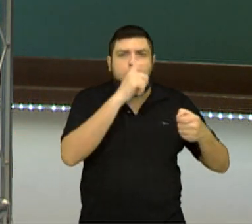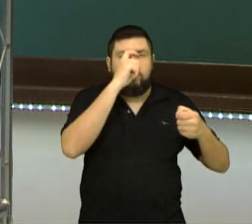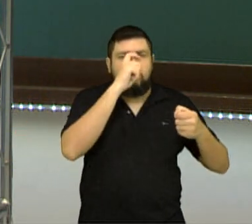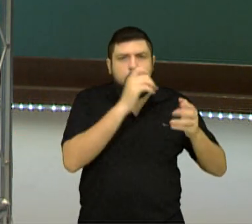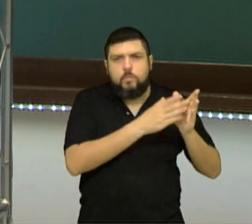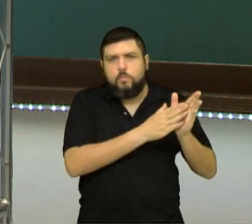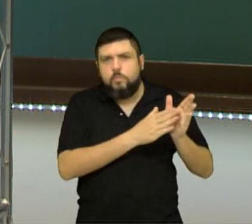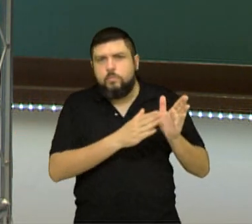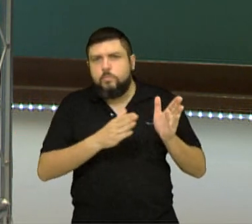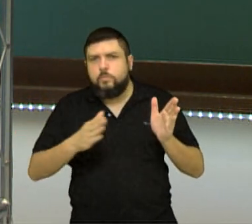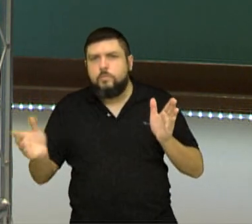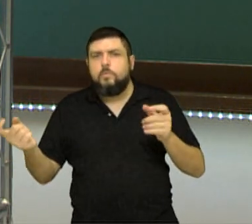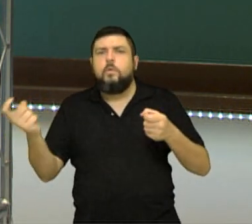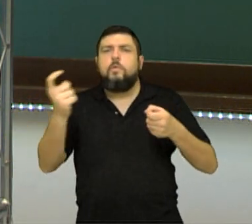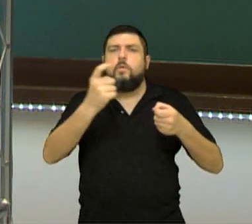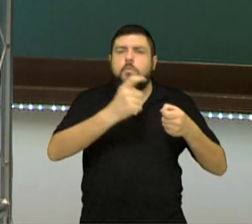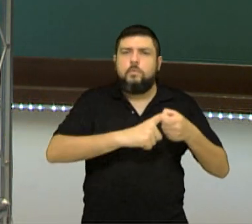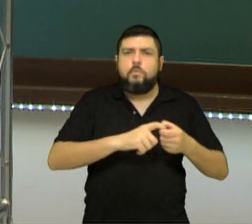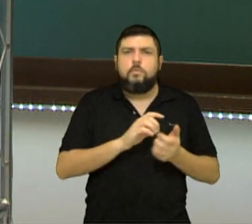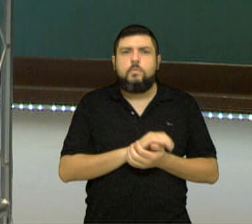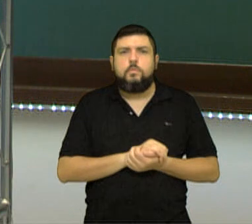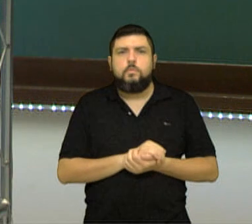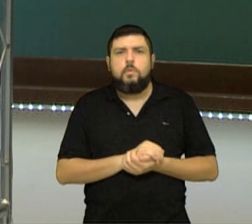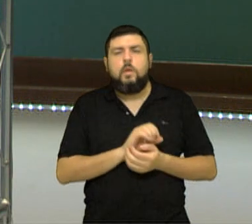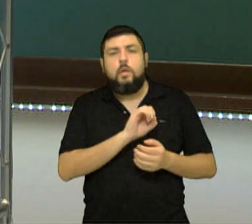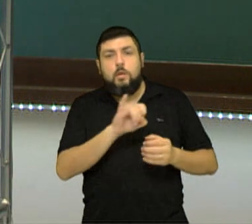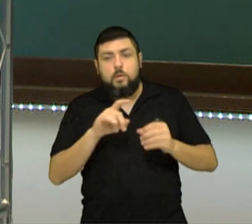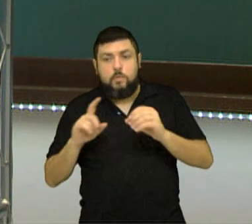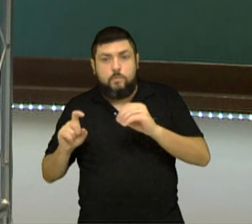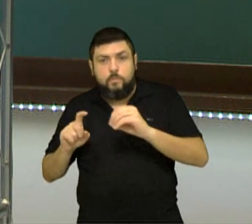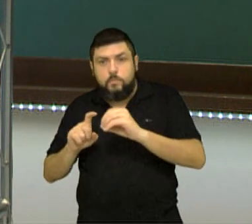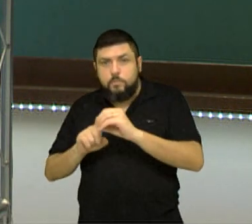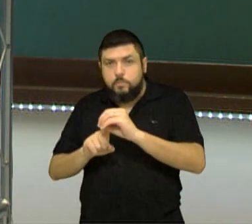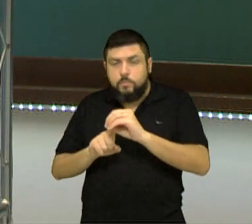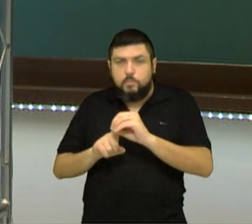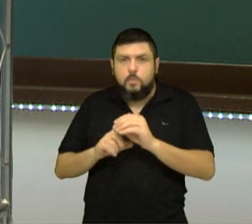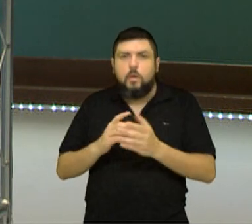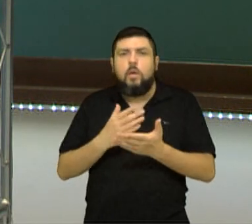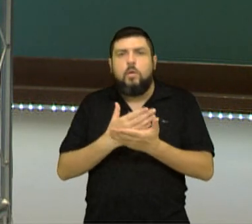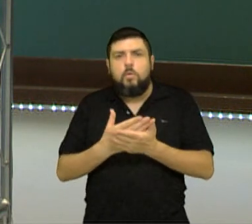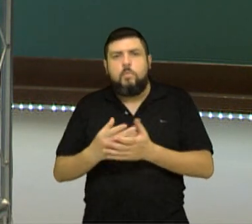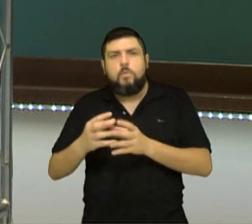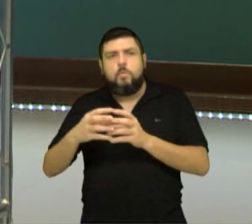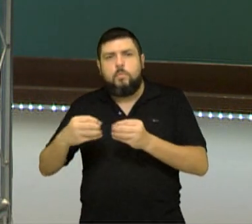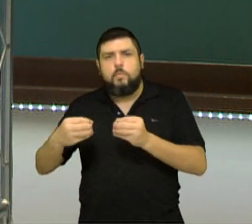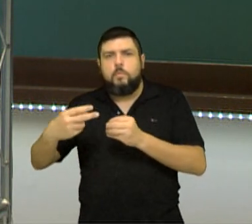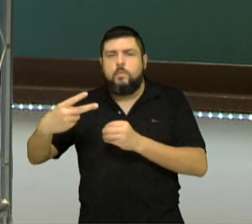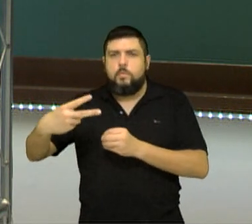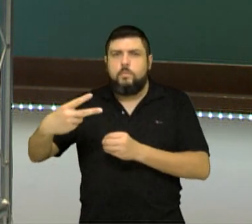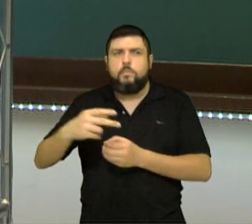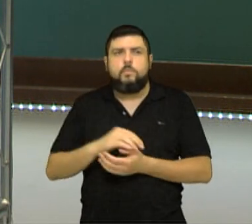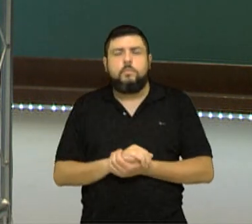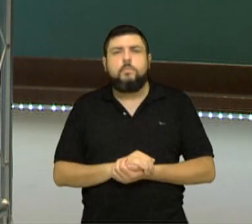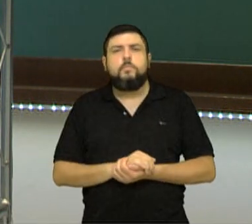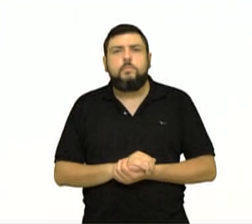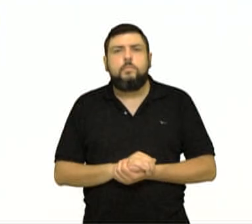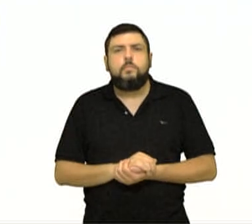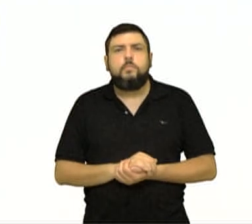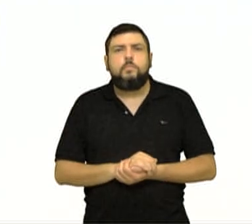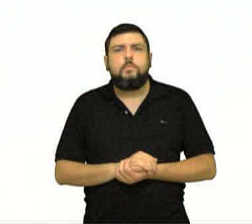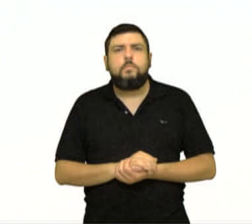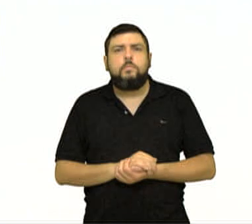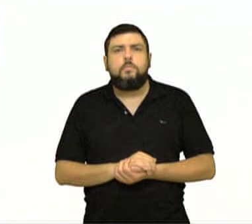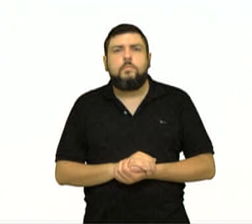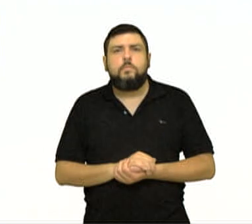o ciclo, né? Se houver fecundação, entra em ação a fase, né, da segunda divisão do ovócito. Então nós temos ali